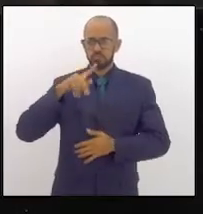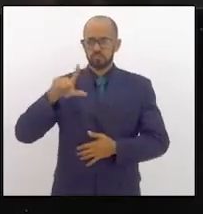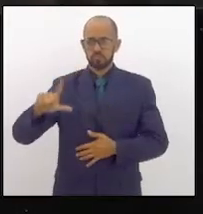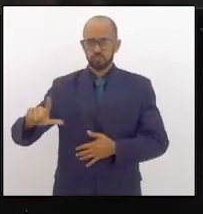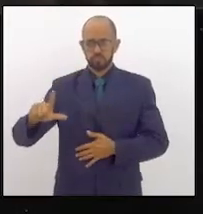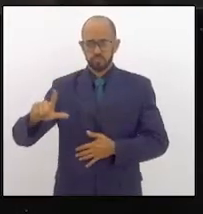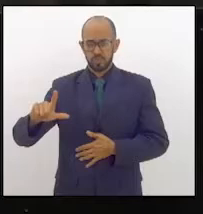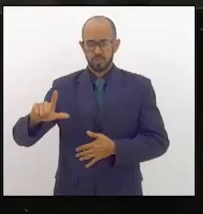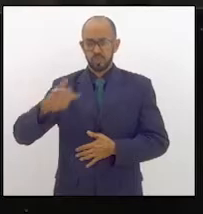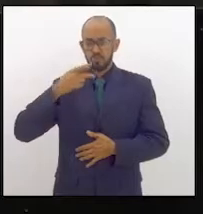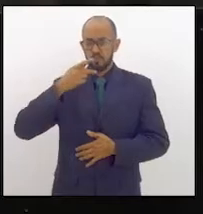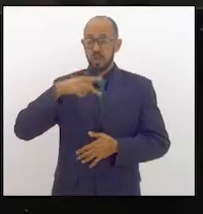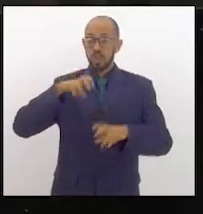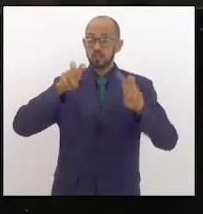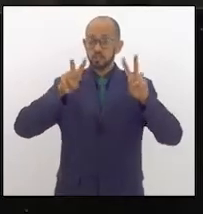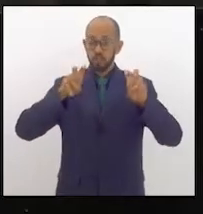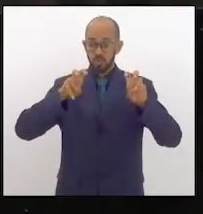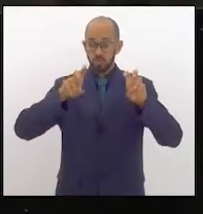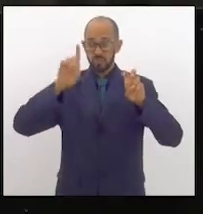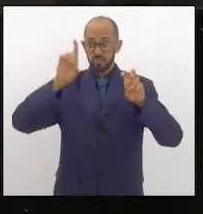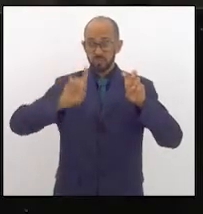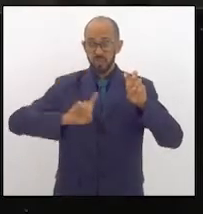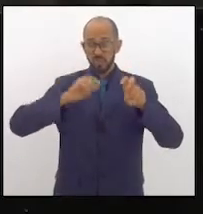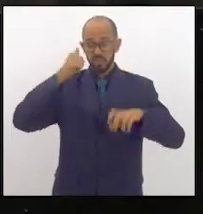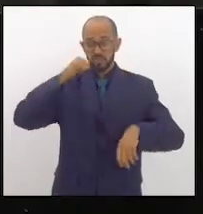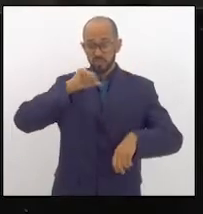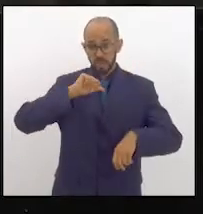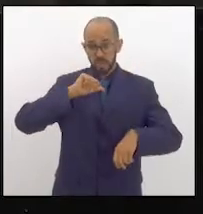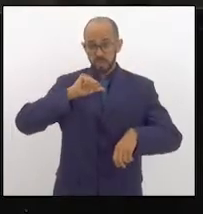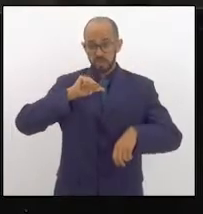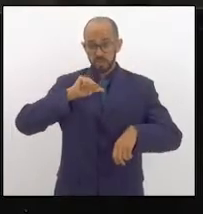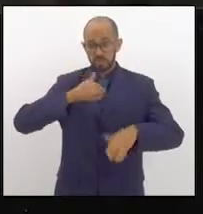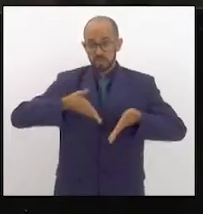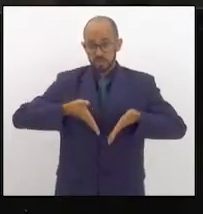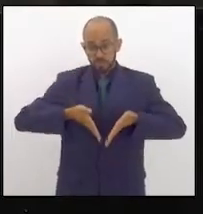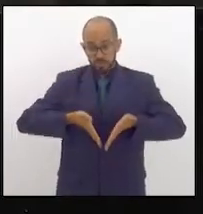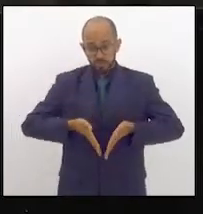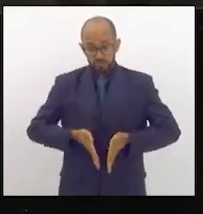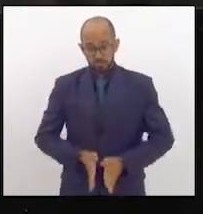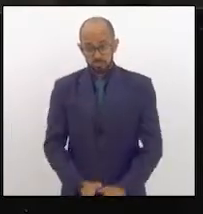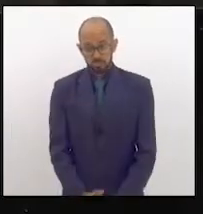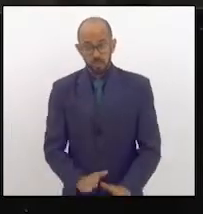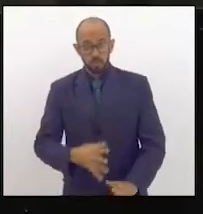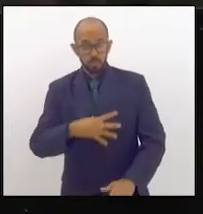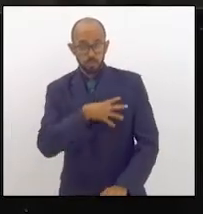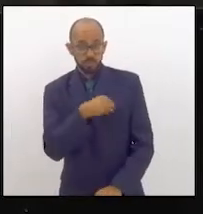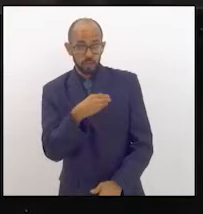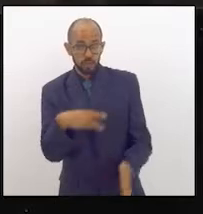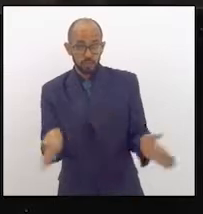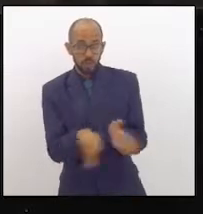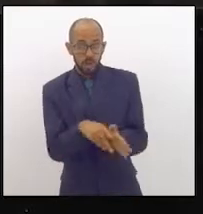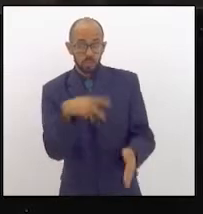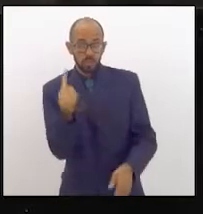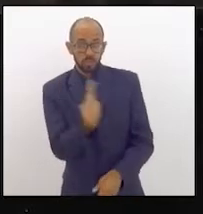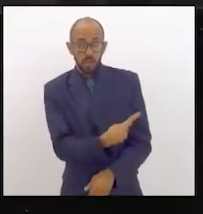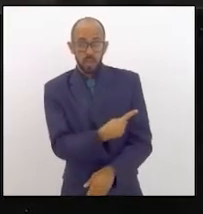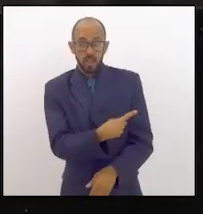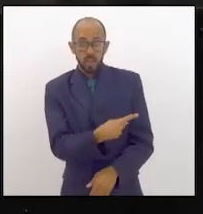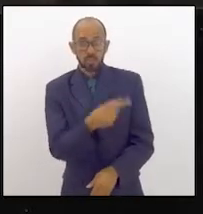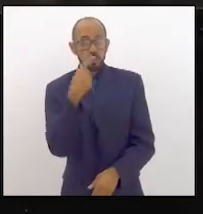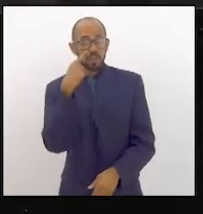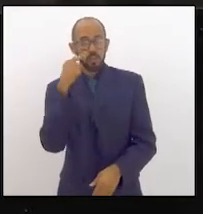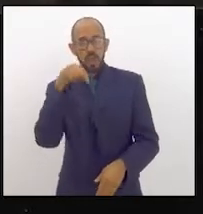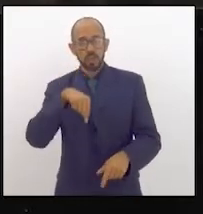que fala sobre o direito das mulheres de parir no estado do Rio de Janeiro a gente vê dentro